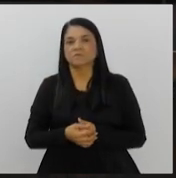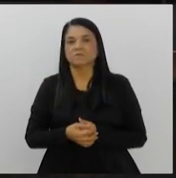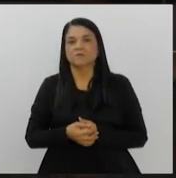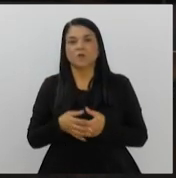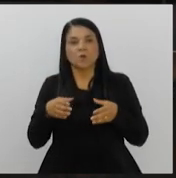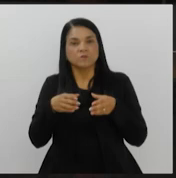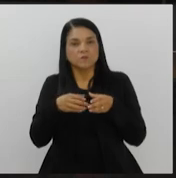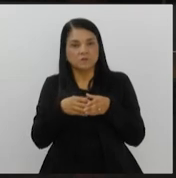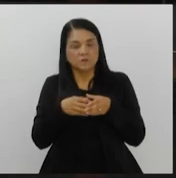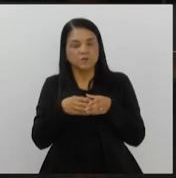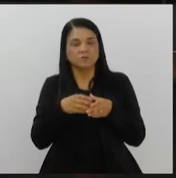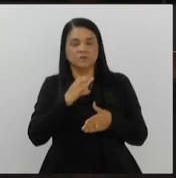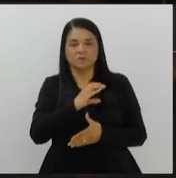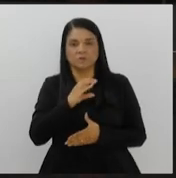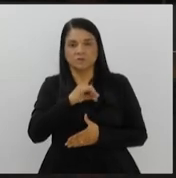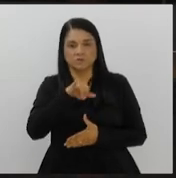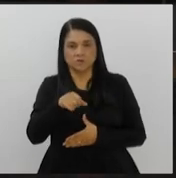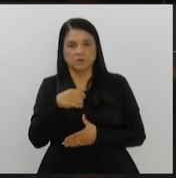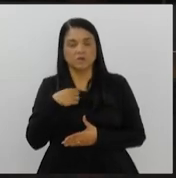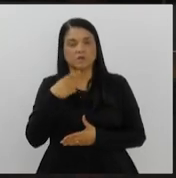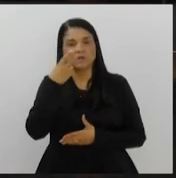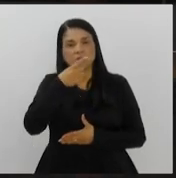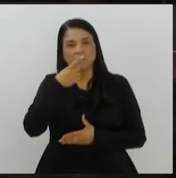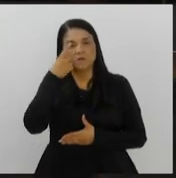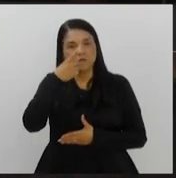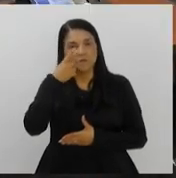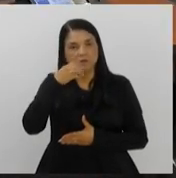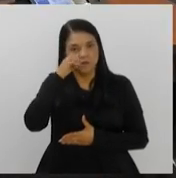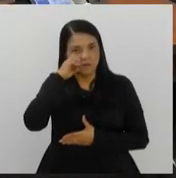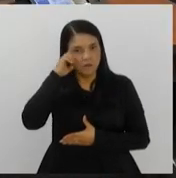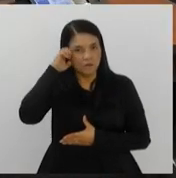pela Comissão de Constituição e Justiça, deputada Élica Takimoto.